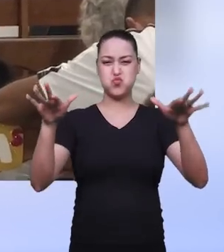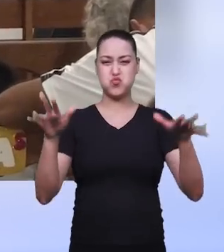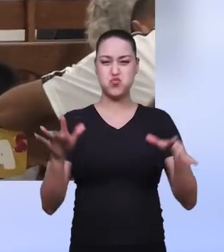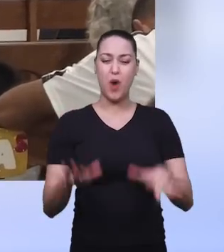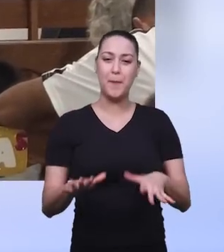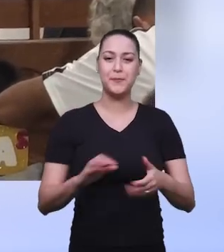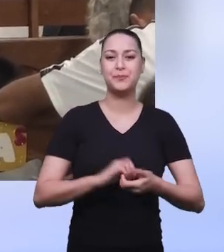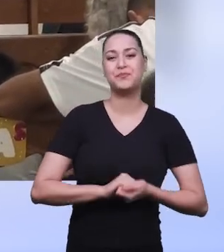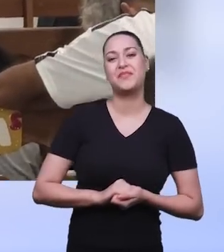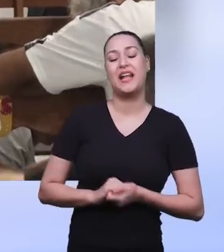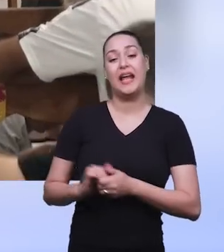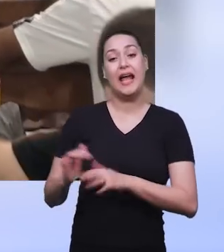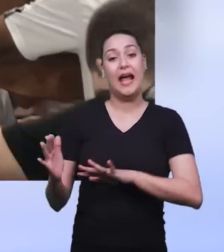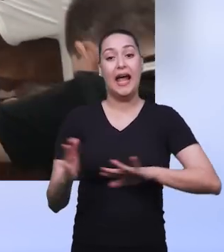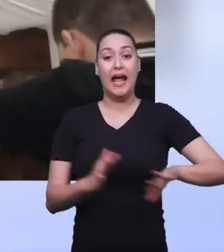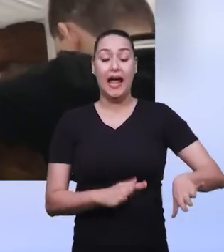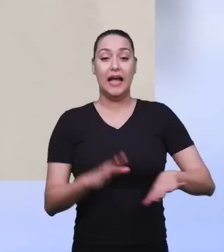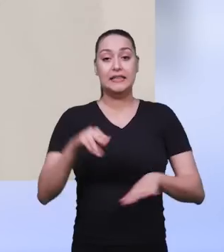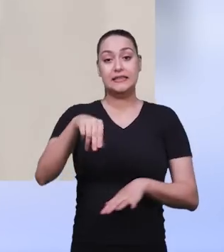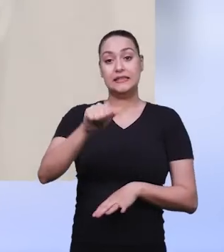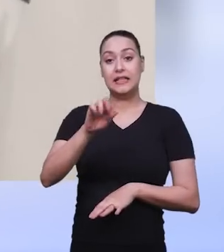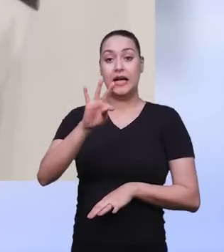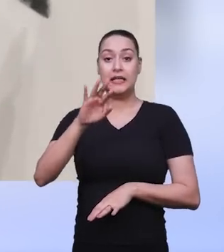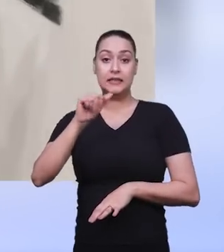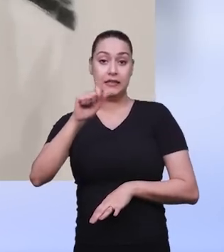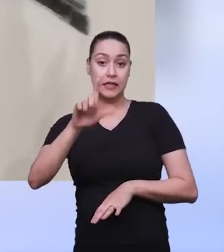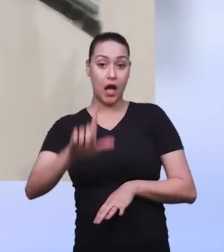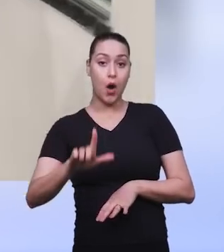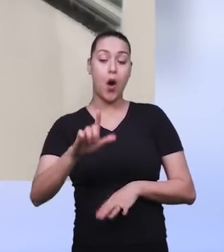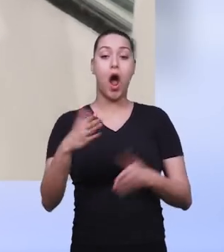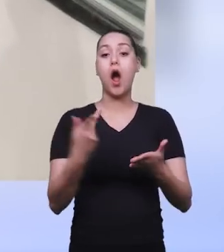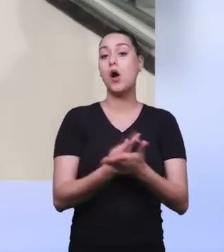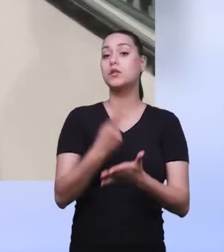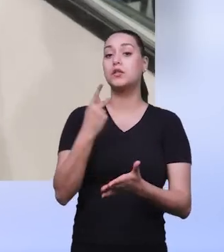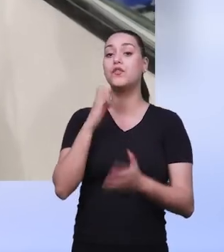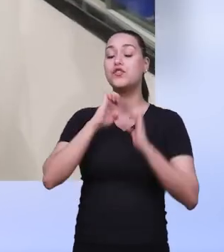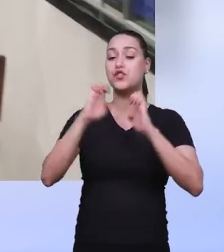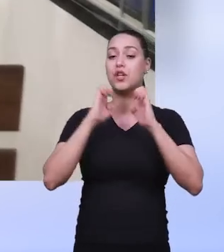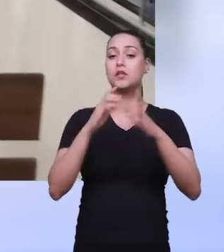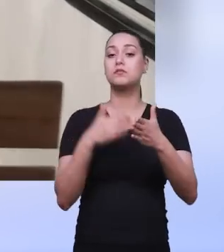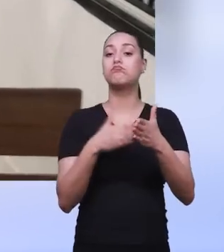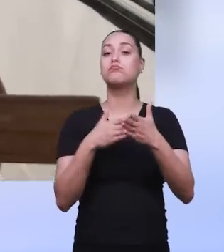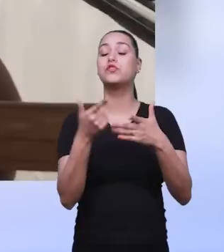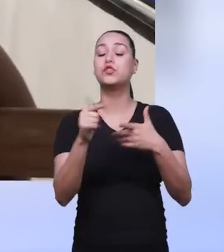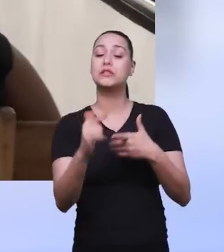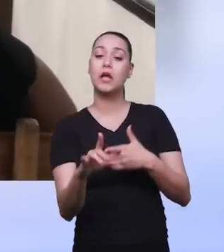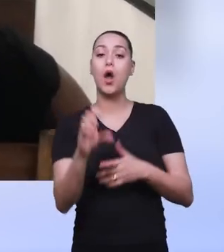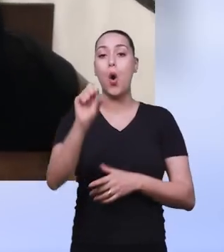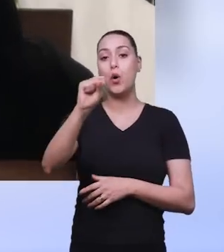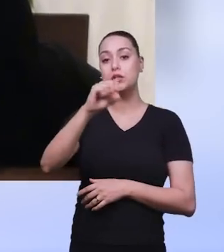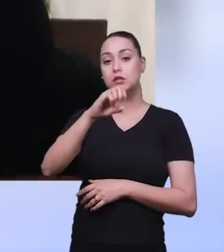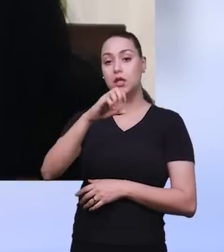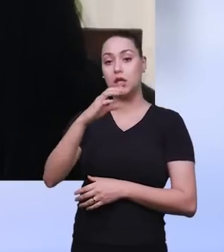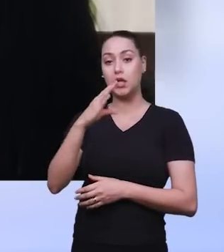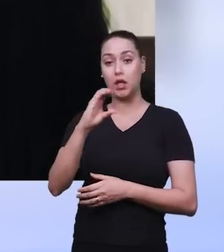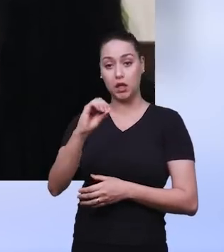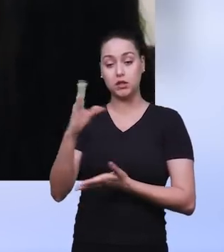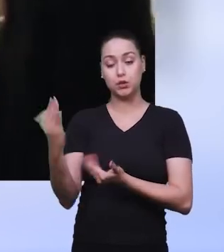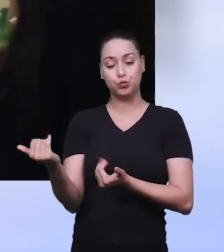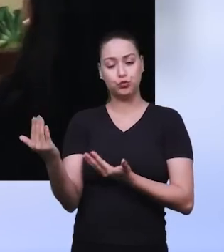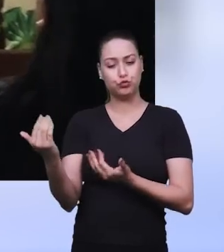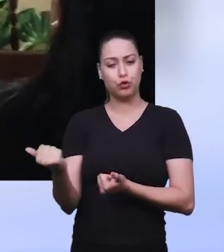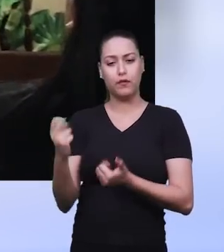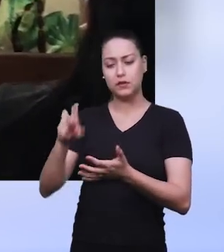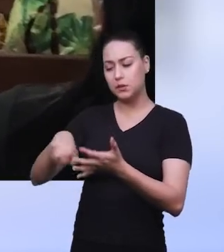Natal, aconteceu uma vigília do trabalho Evangelho Sem Fronteiras na ICM Igapó, onde 80 jovens estiveram aos pés do